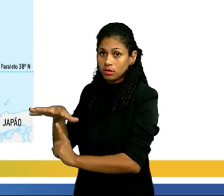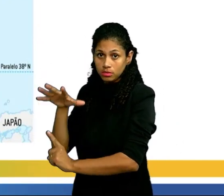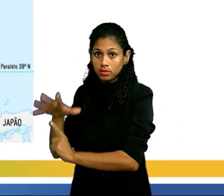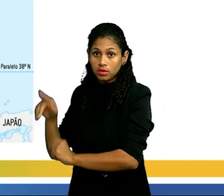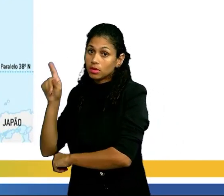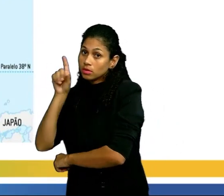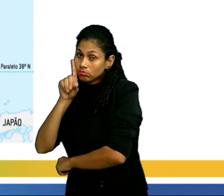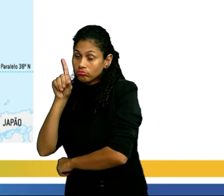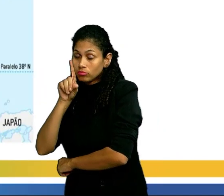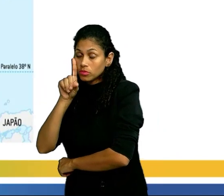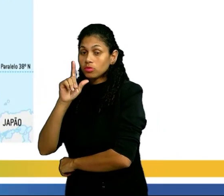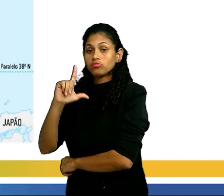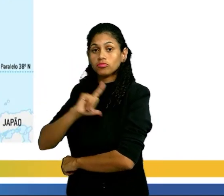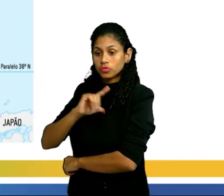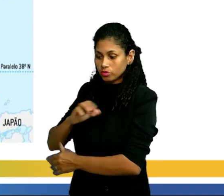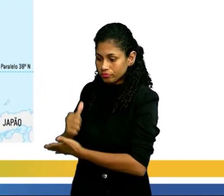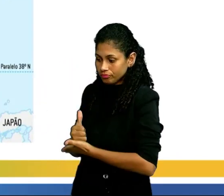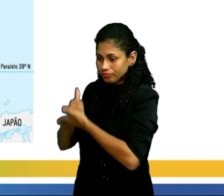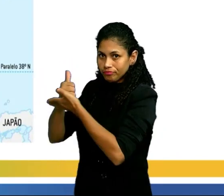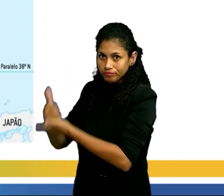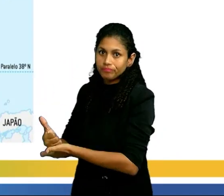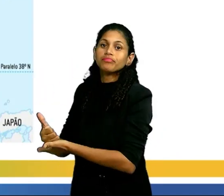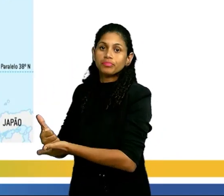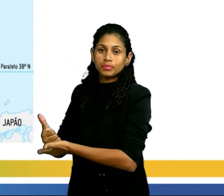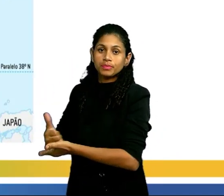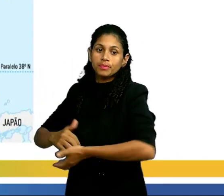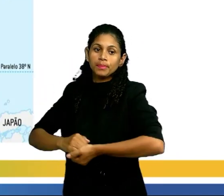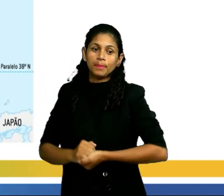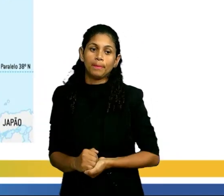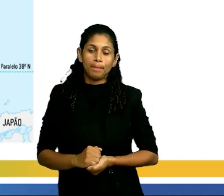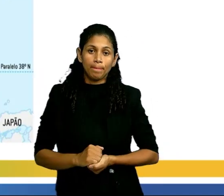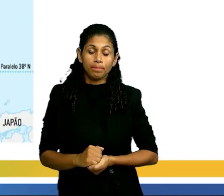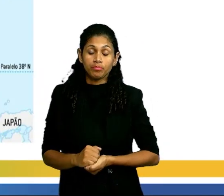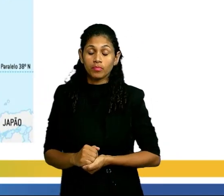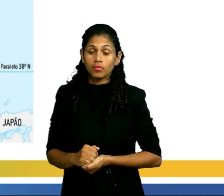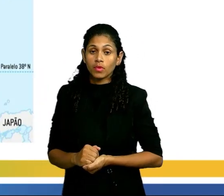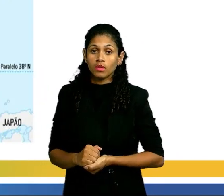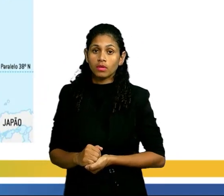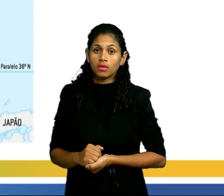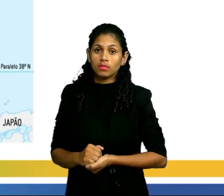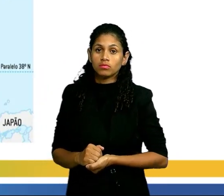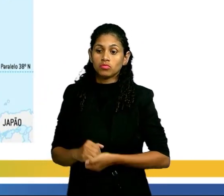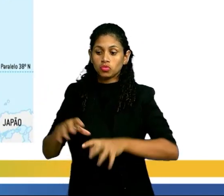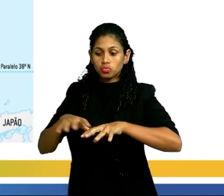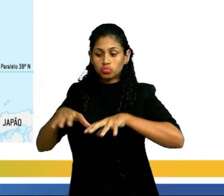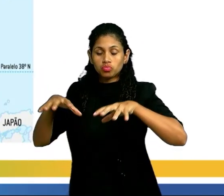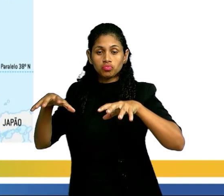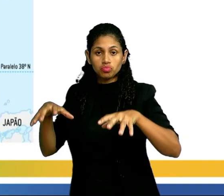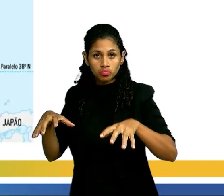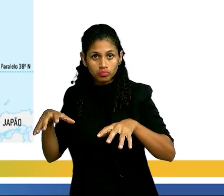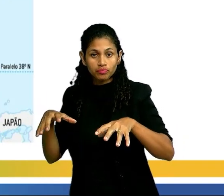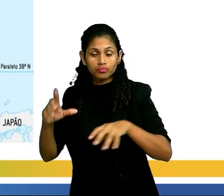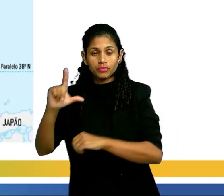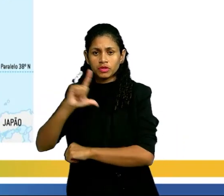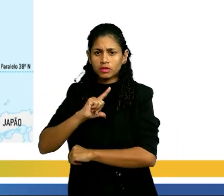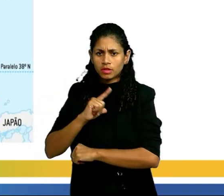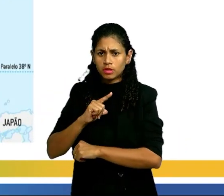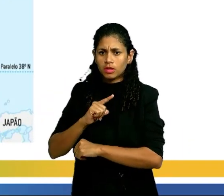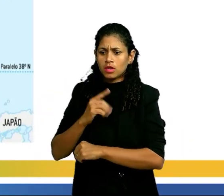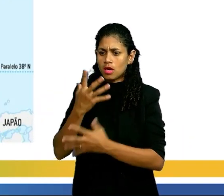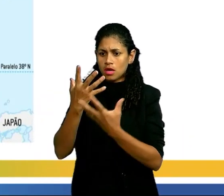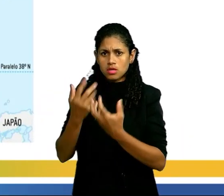ter também o apoio, né, dos Estados Unidos. Os dois lados vão receber armamentos, tecnologias, né, e